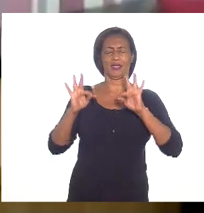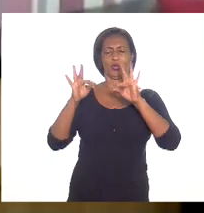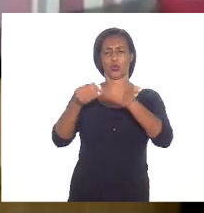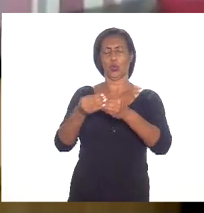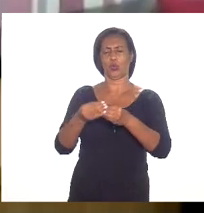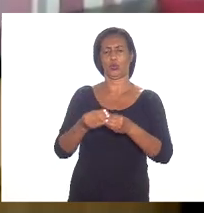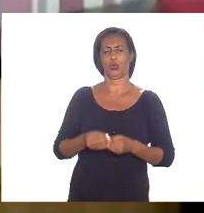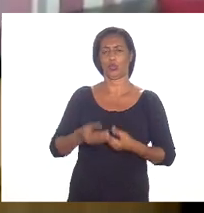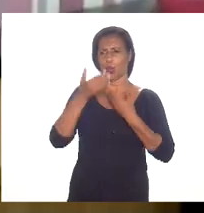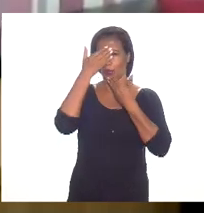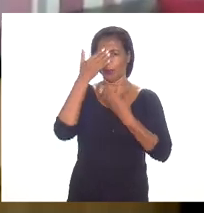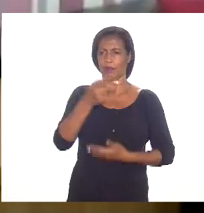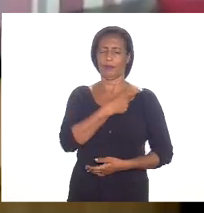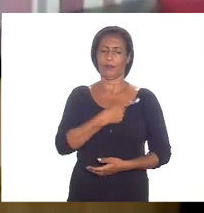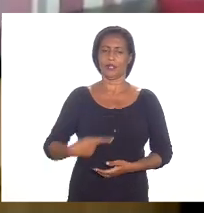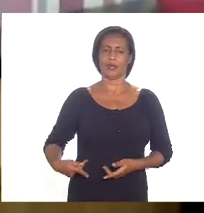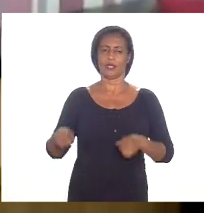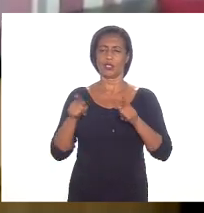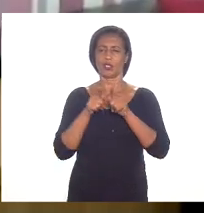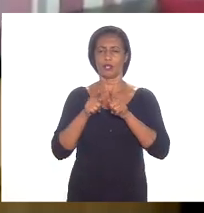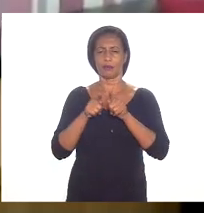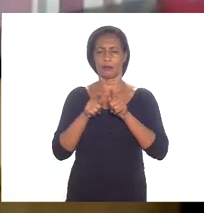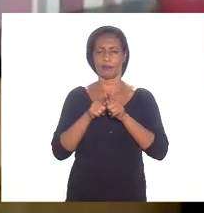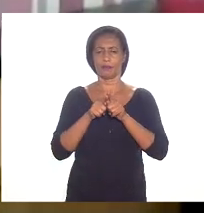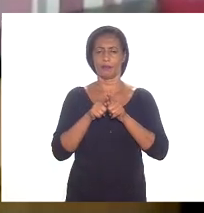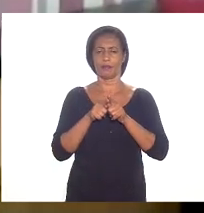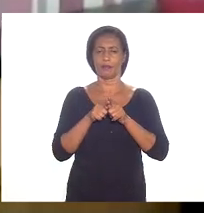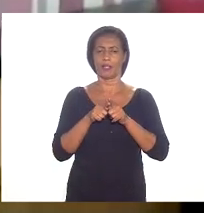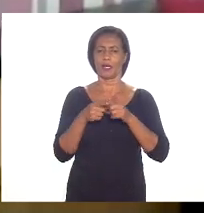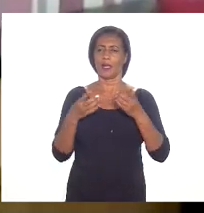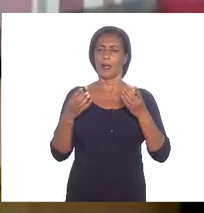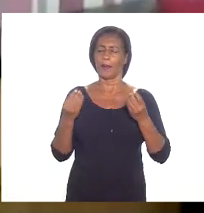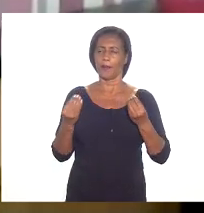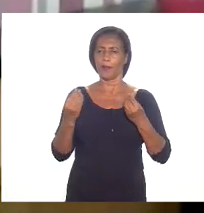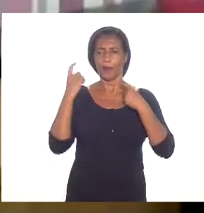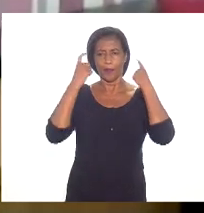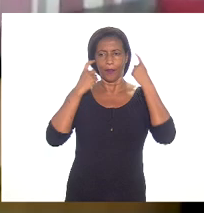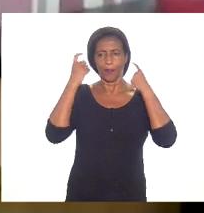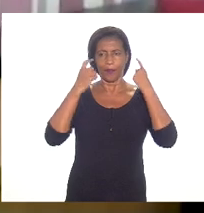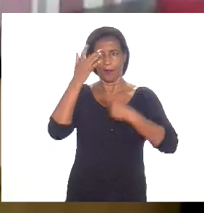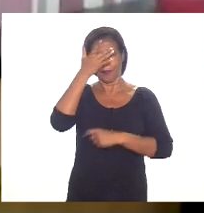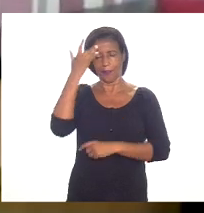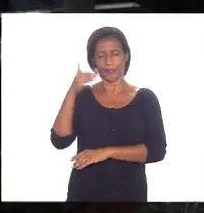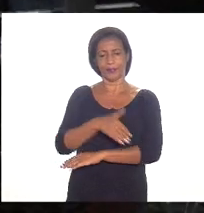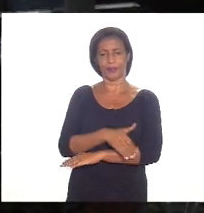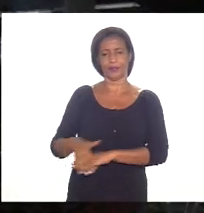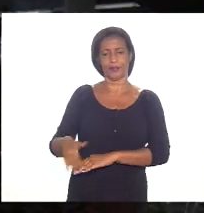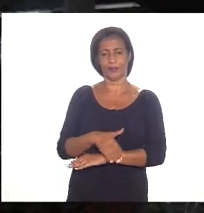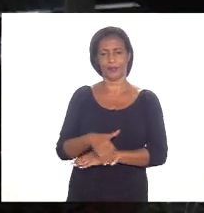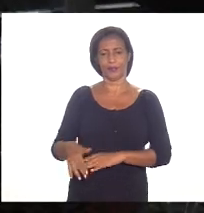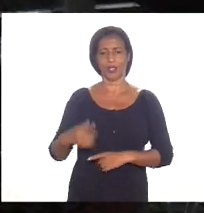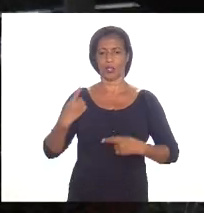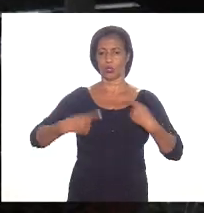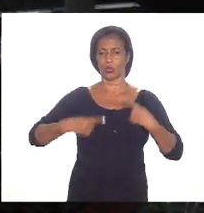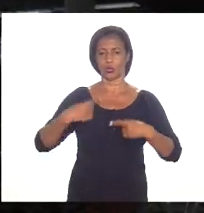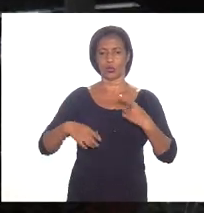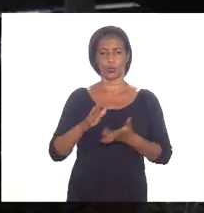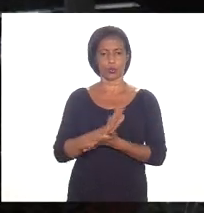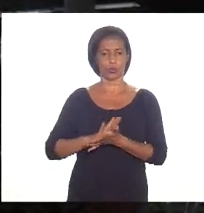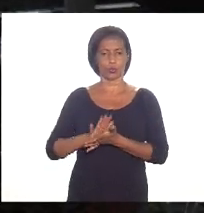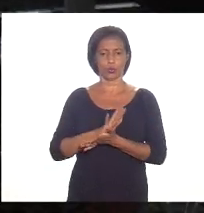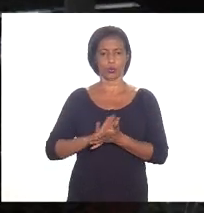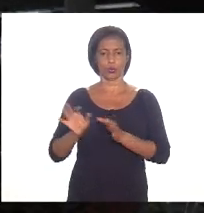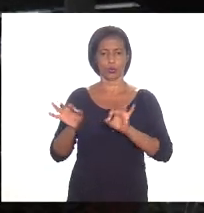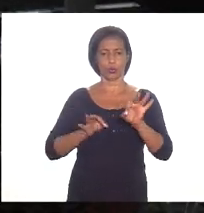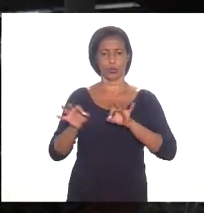e obrigado, presidente, também muito sensível à pauta dos vulneráveis. Não havendo quem queira discutir, encerrada a discussão, o